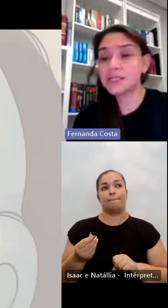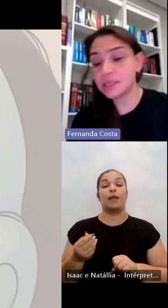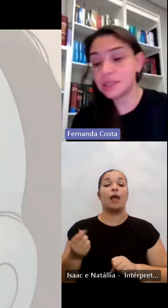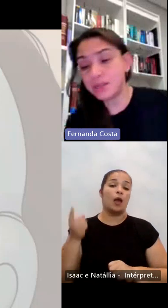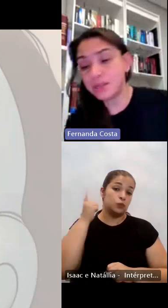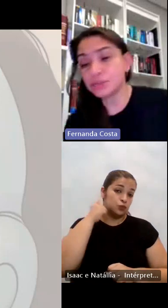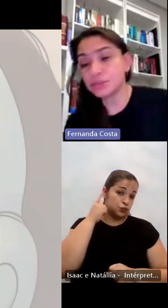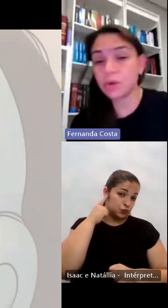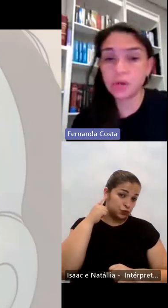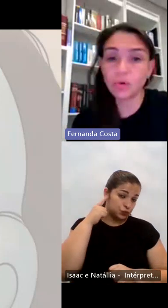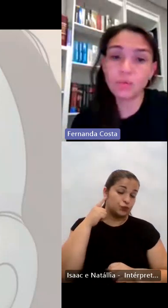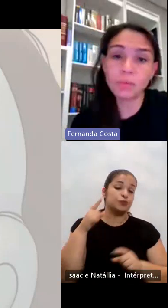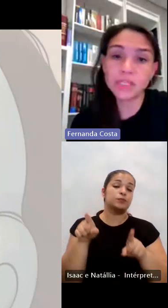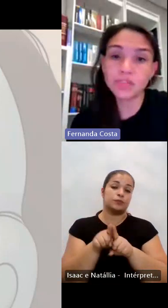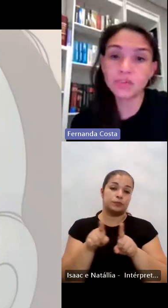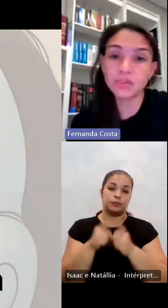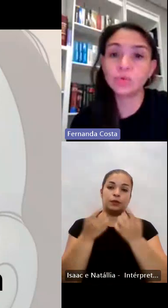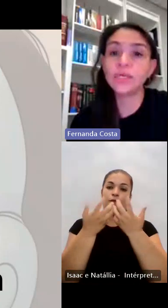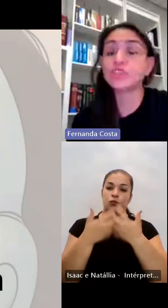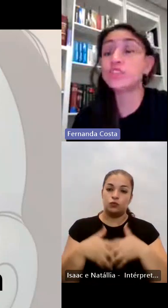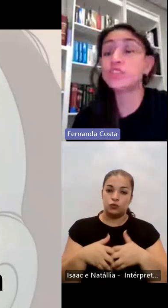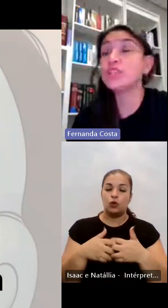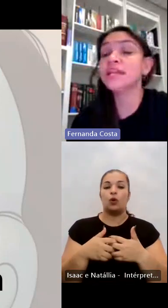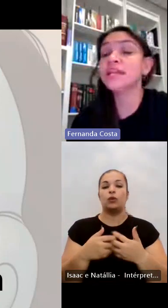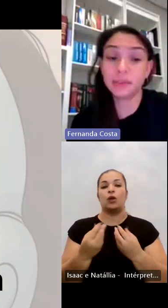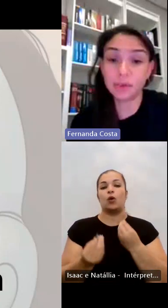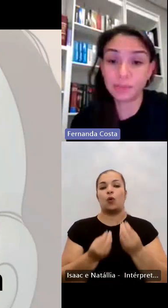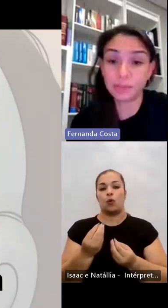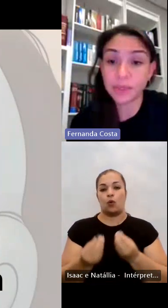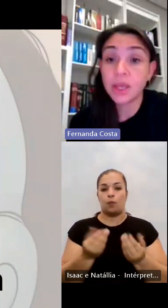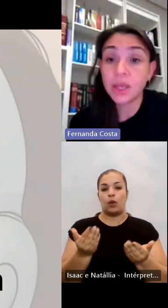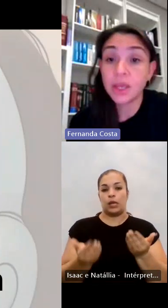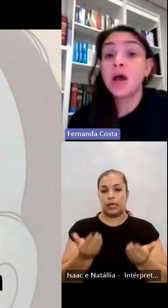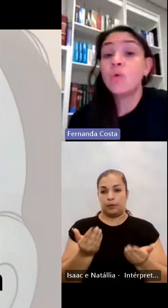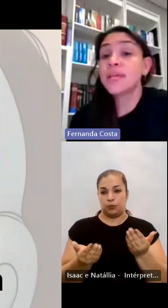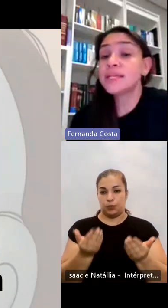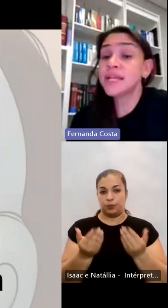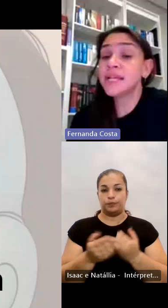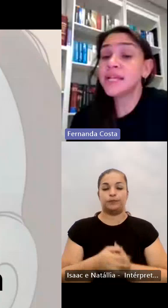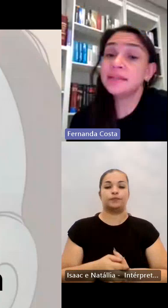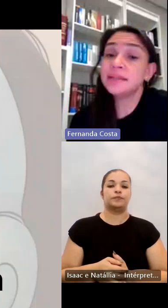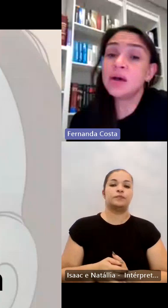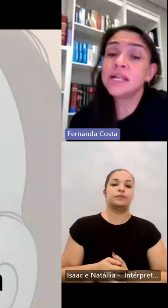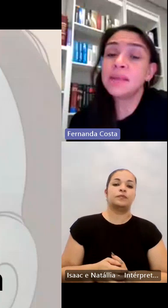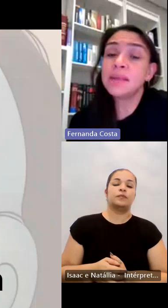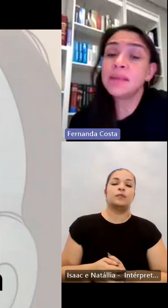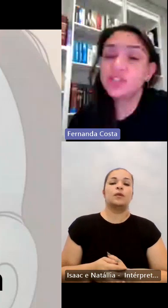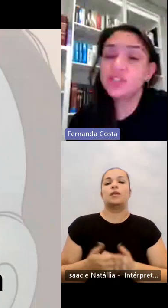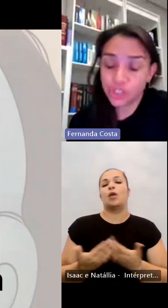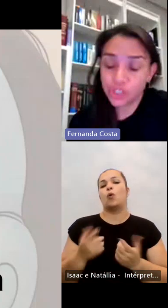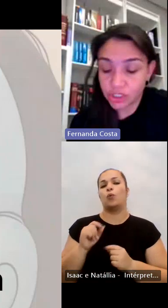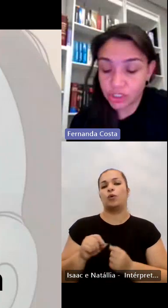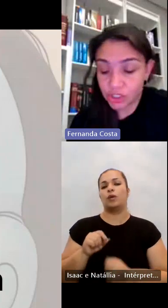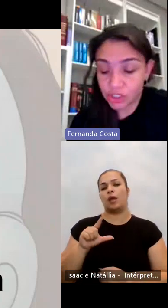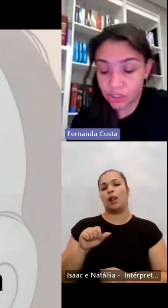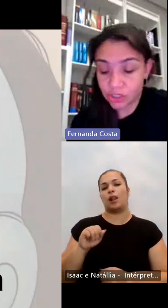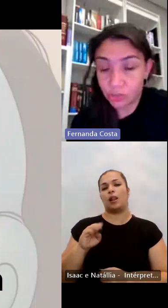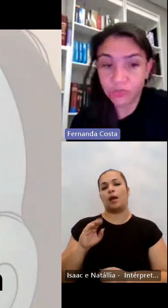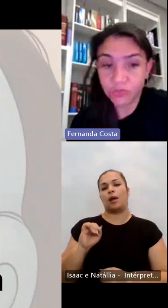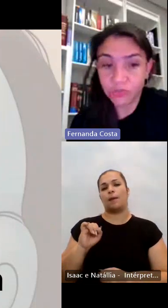auditivo, mas também funciona como uma estrutura de equilíbrio. O que seria, então, essa labirintite que a